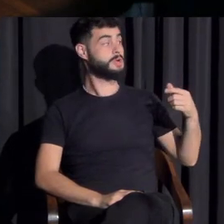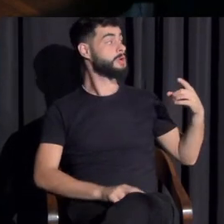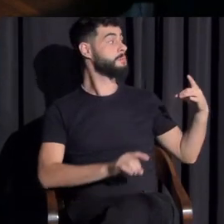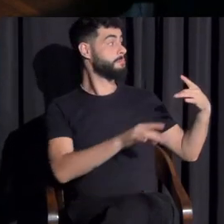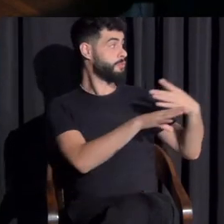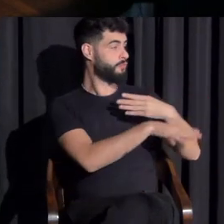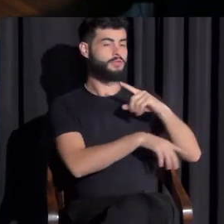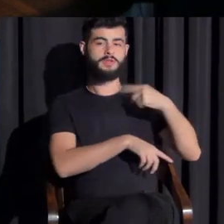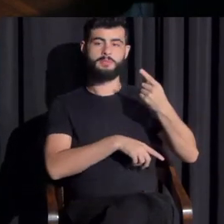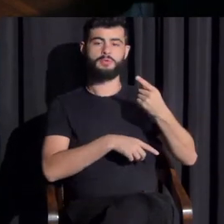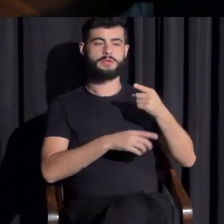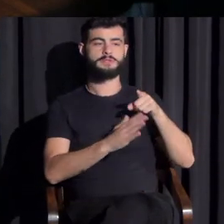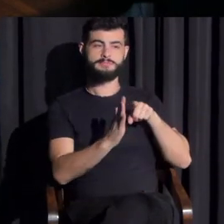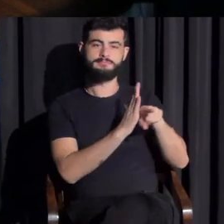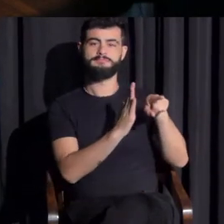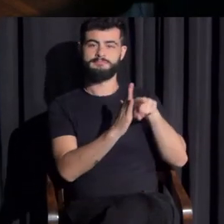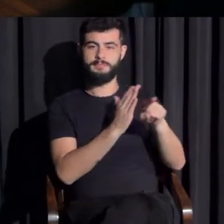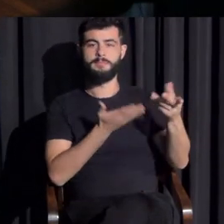papo.